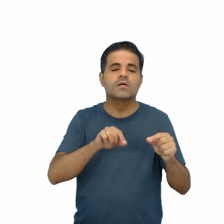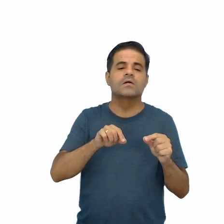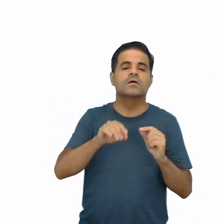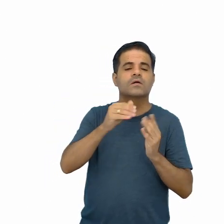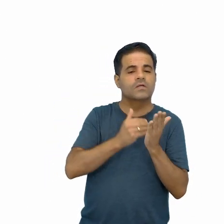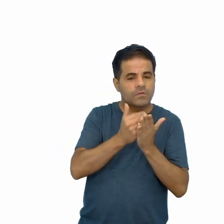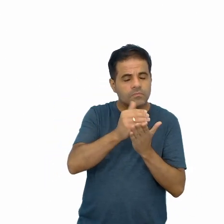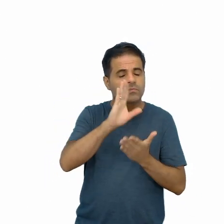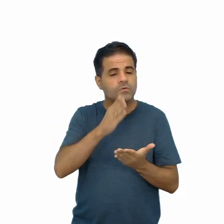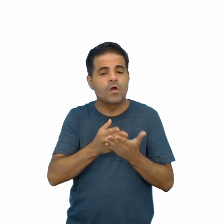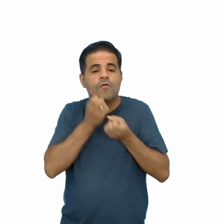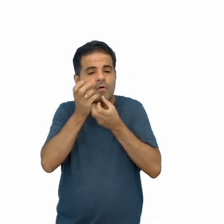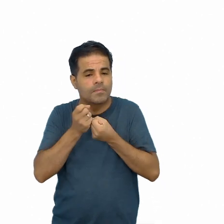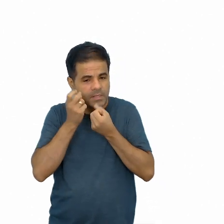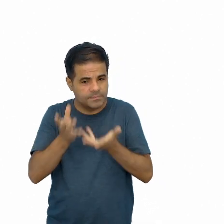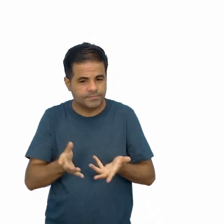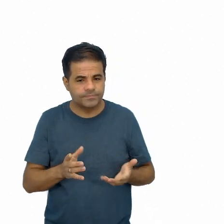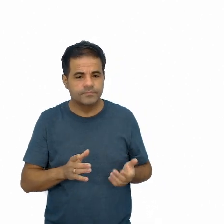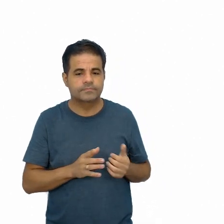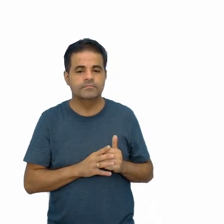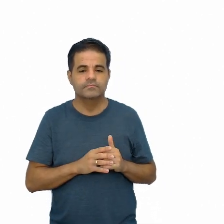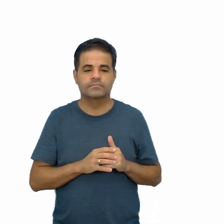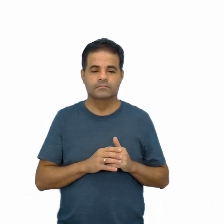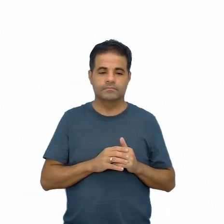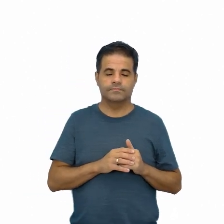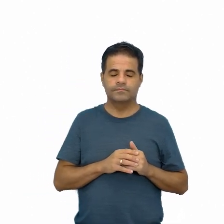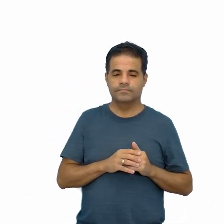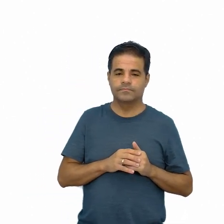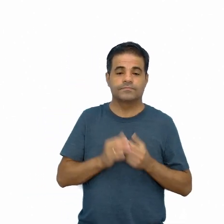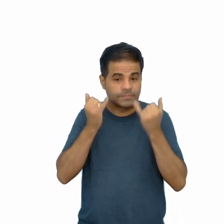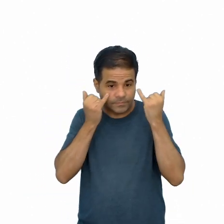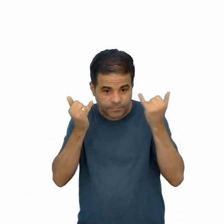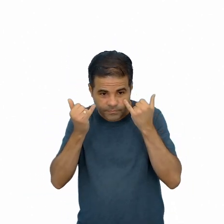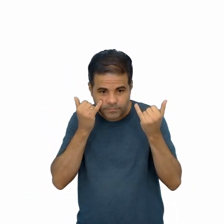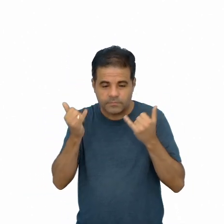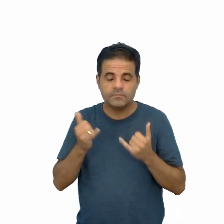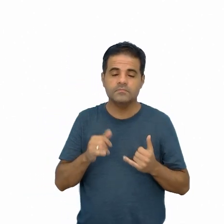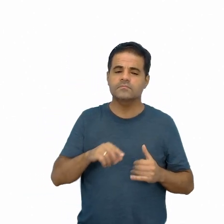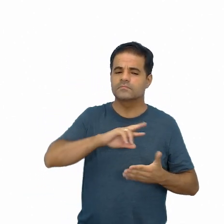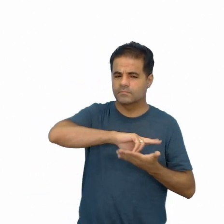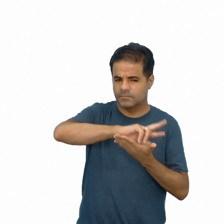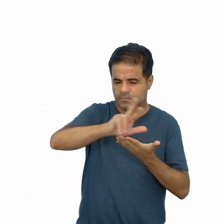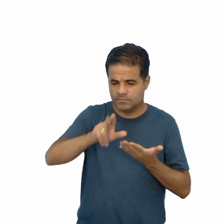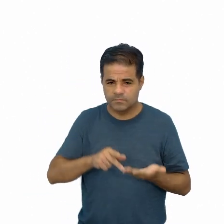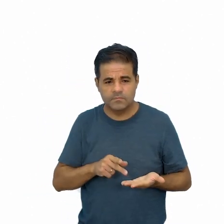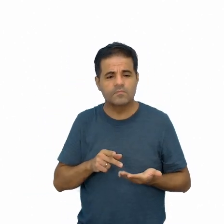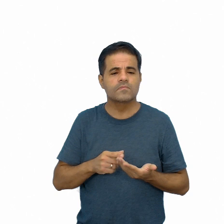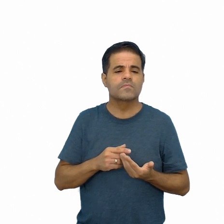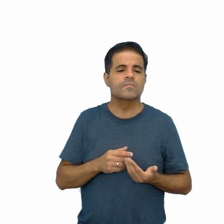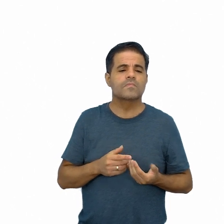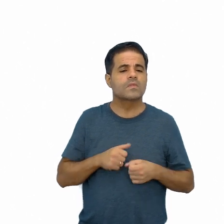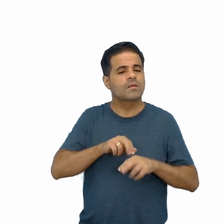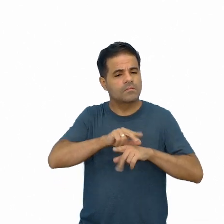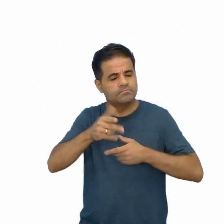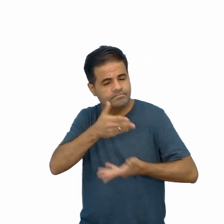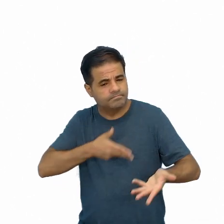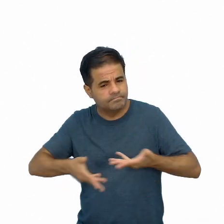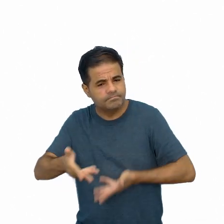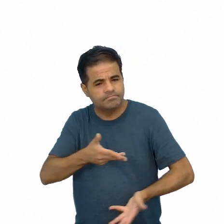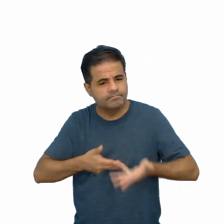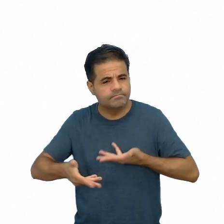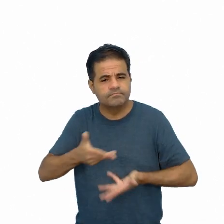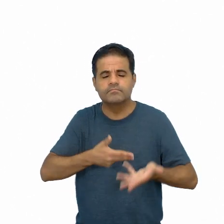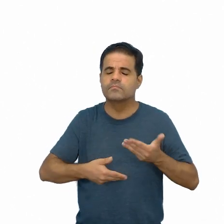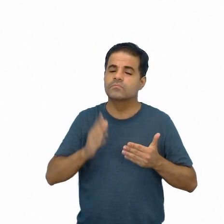de informação. Então, assim, a gente lê as habilidades e às vezes não relaciona ela